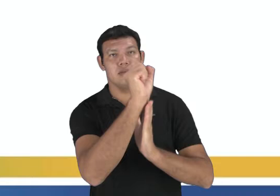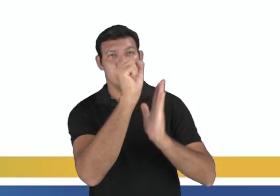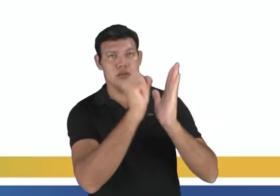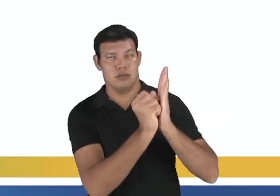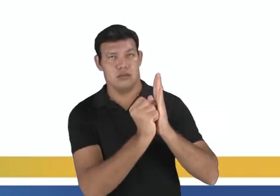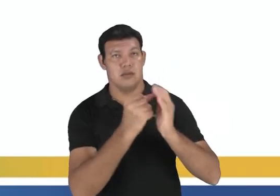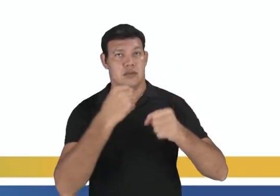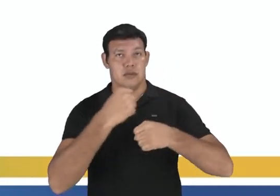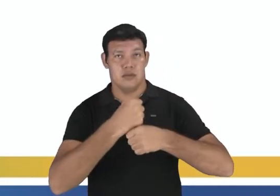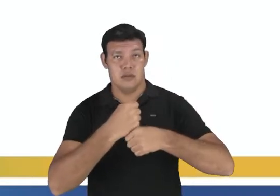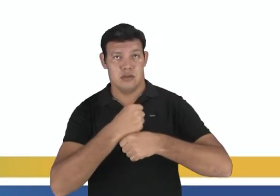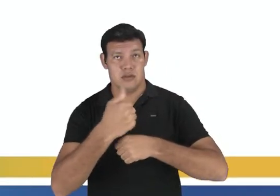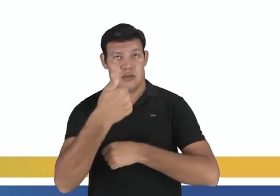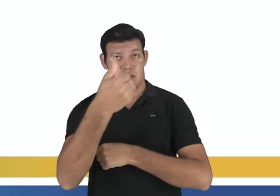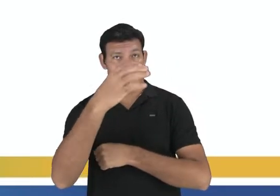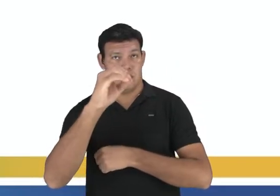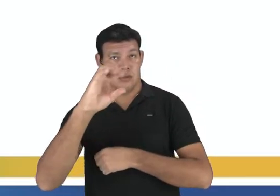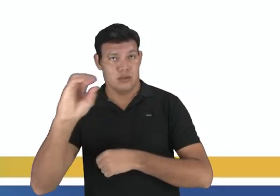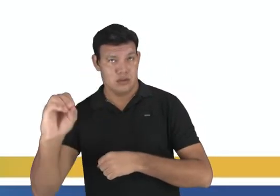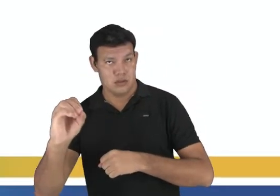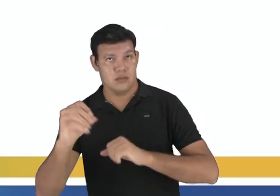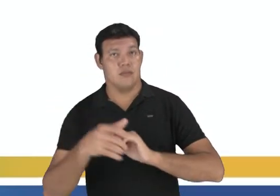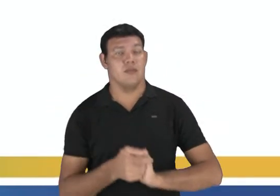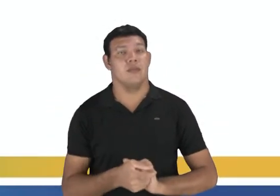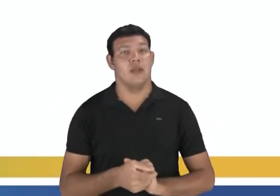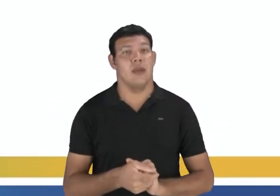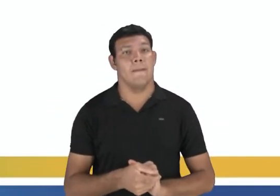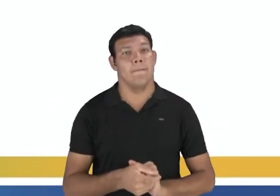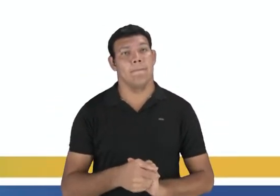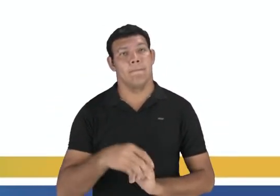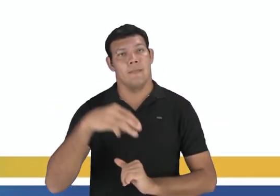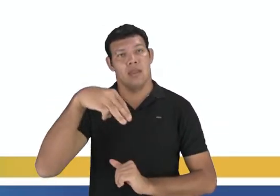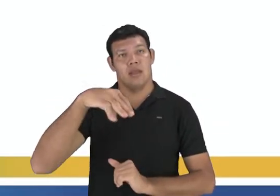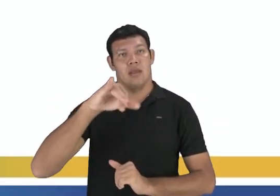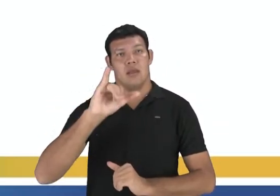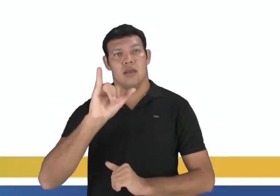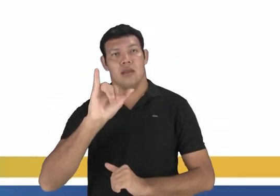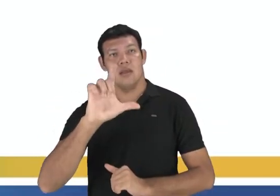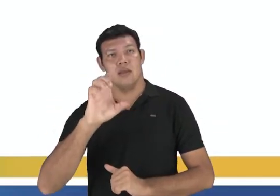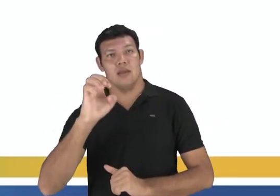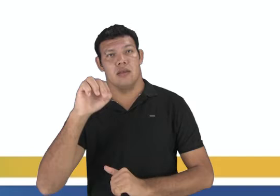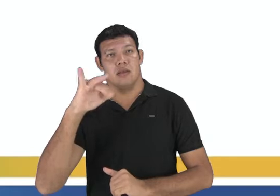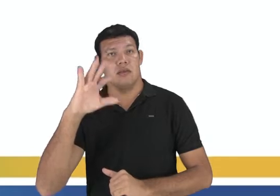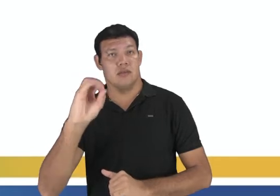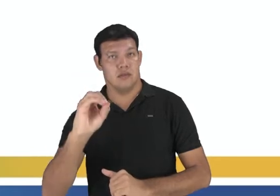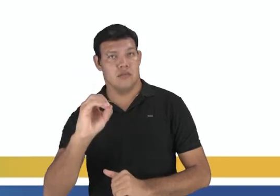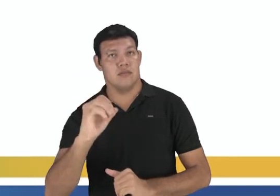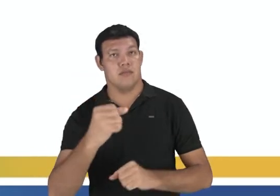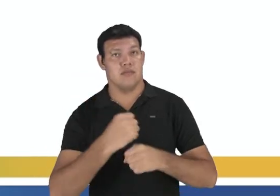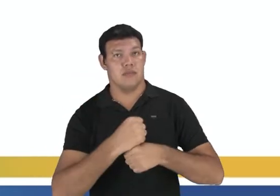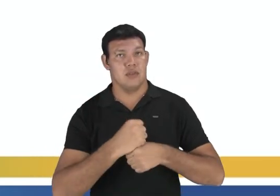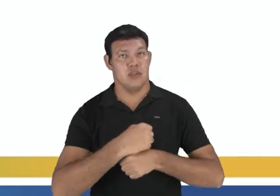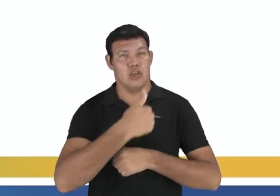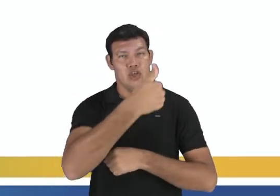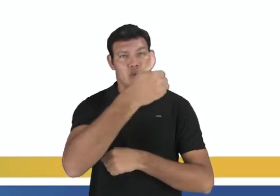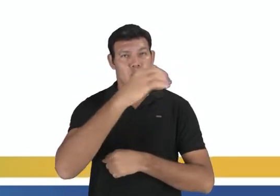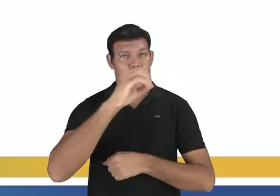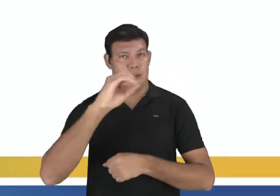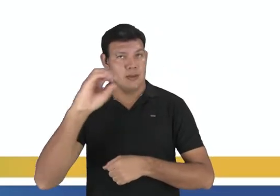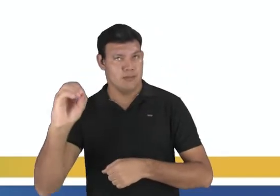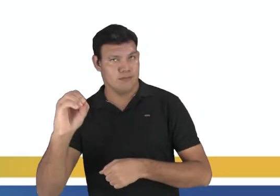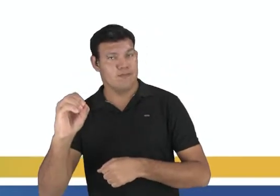Então percebam que na medida de tempo ela vai variar de grandeza para grandeza. Isso vai